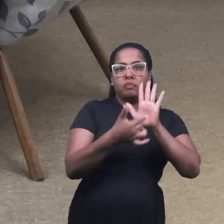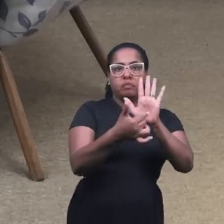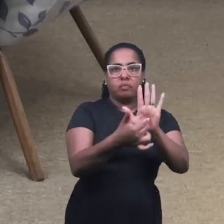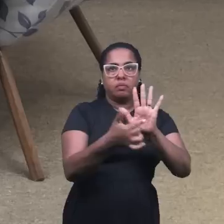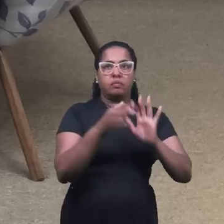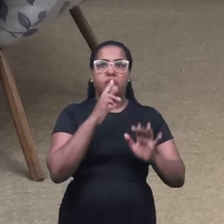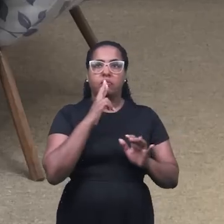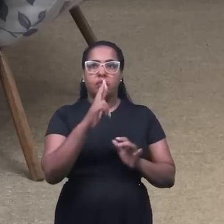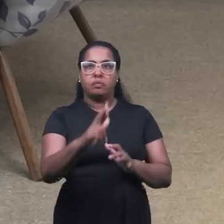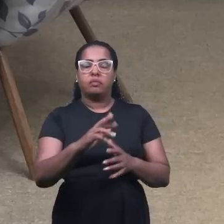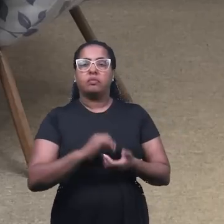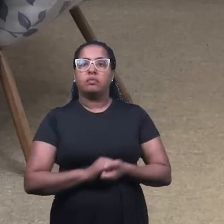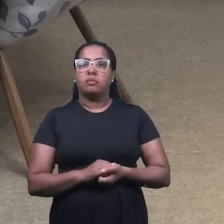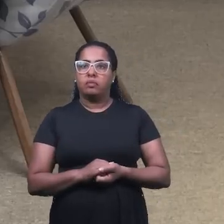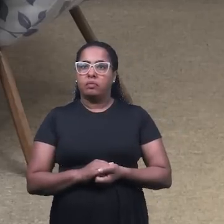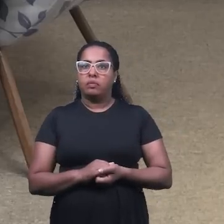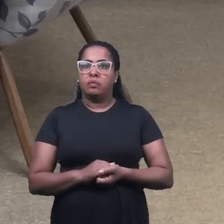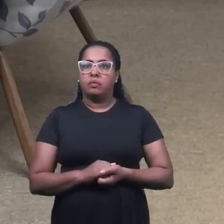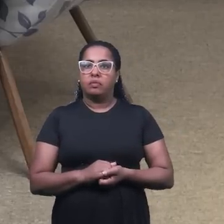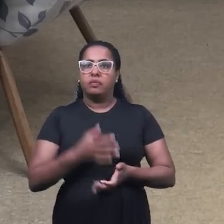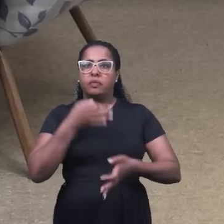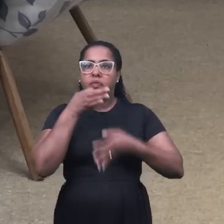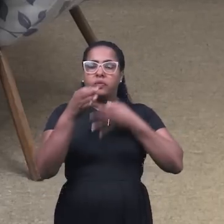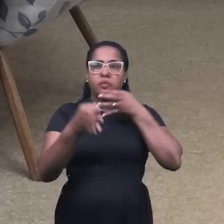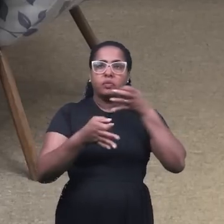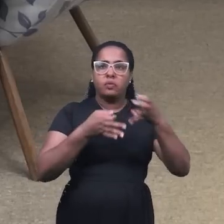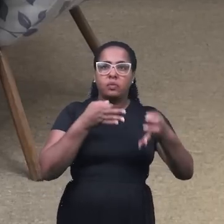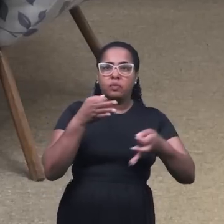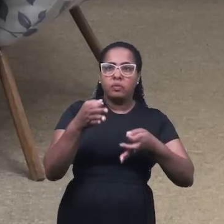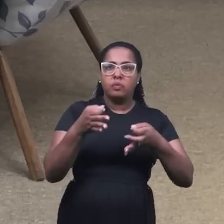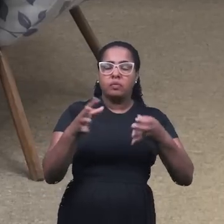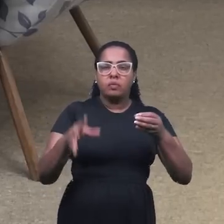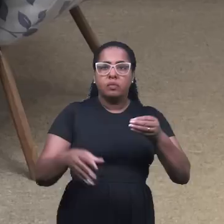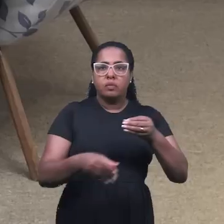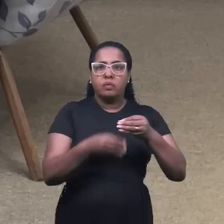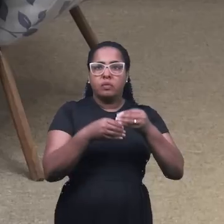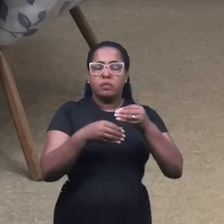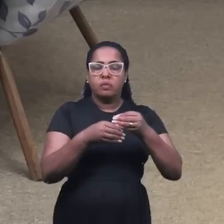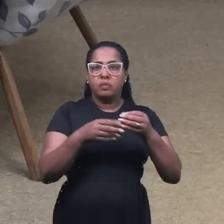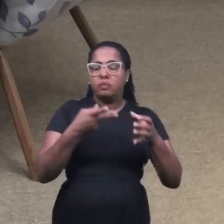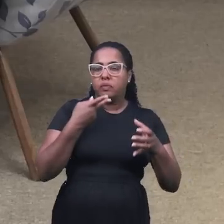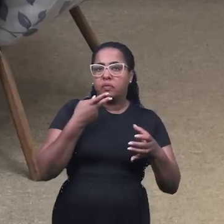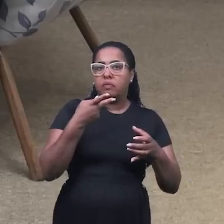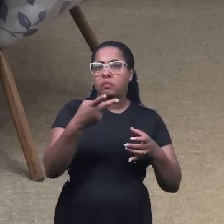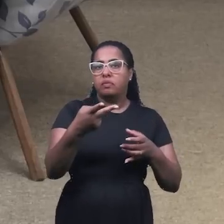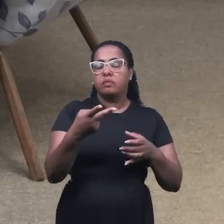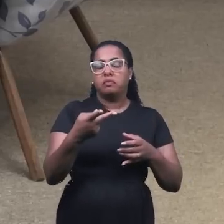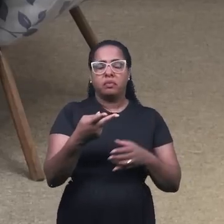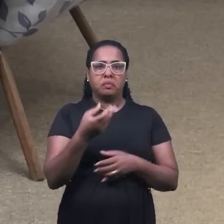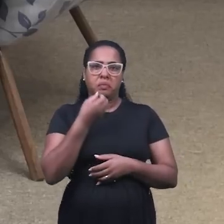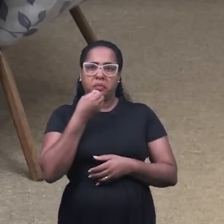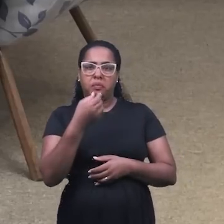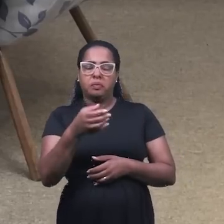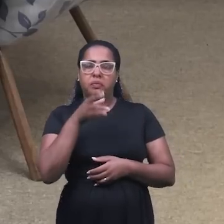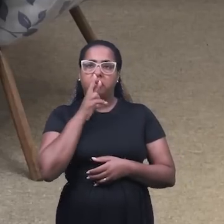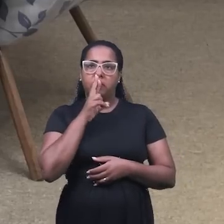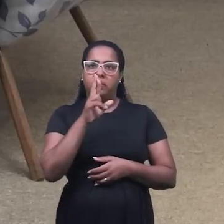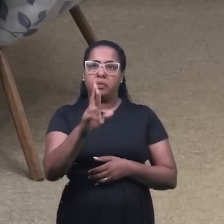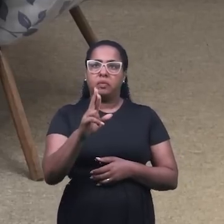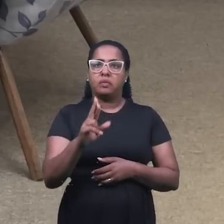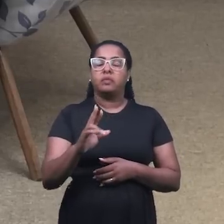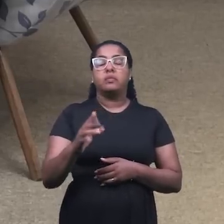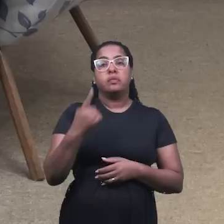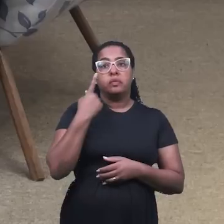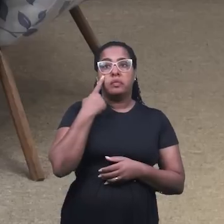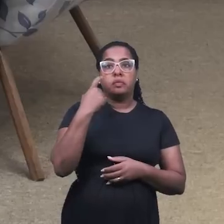dessa resposta. Algum comentário? O comentário seria somente complementar o que ele falou. Foi muito boa a resposta dele, mas o